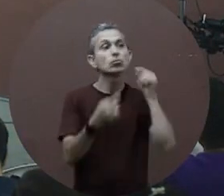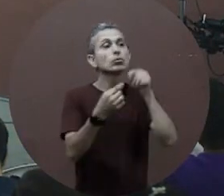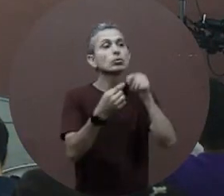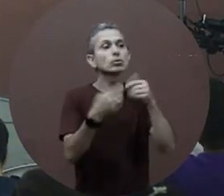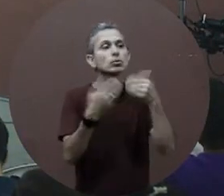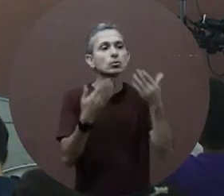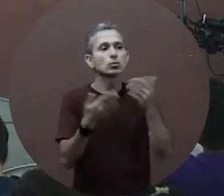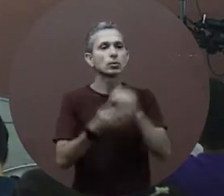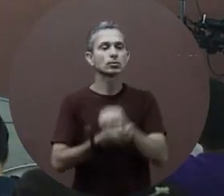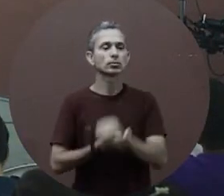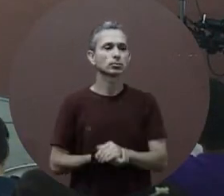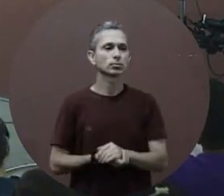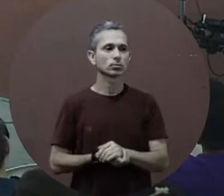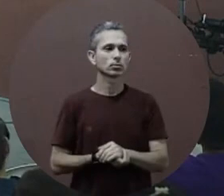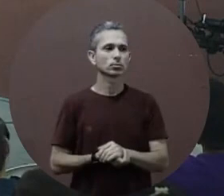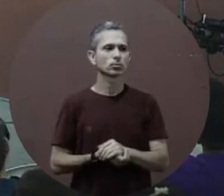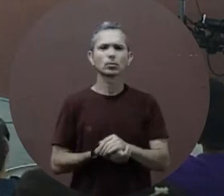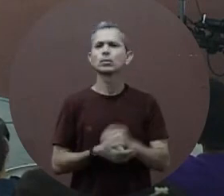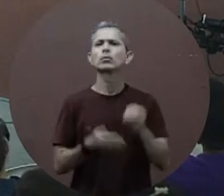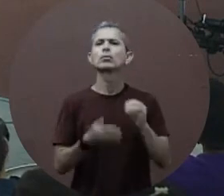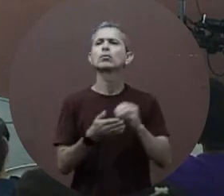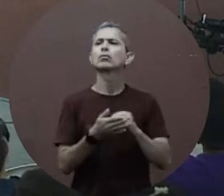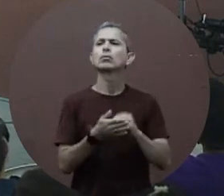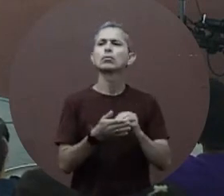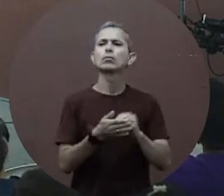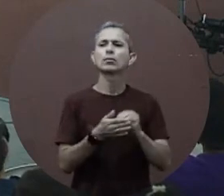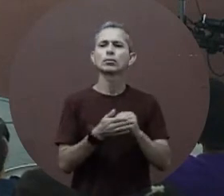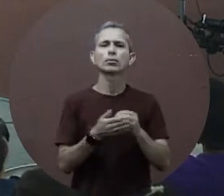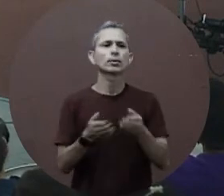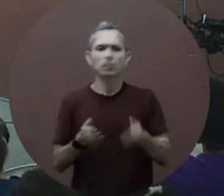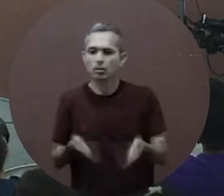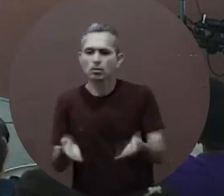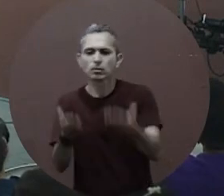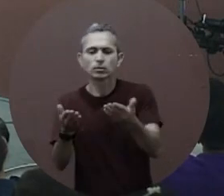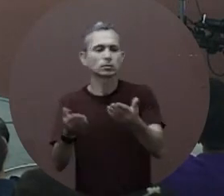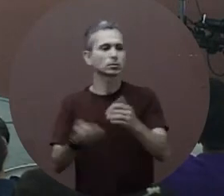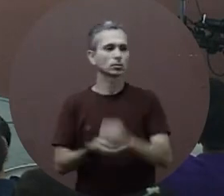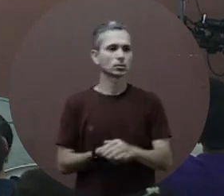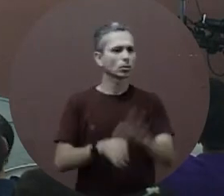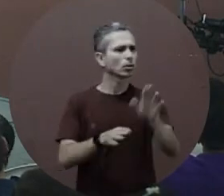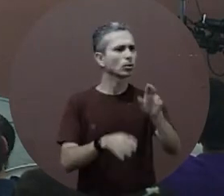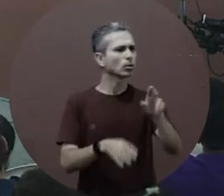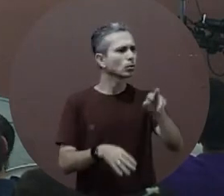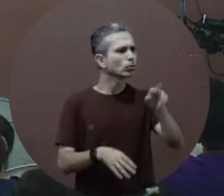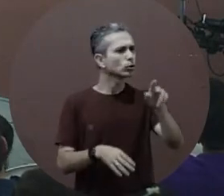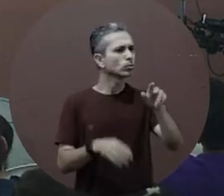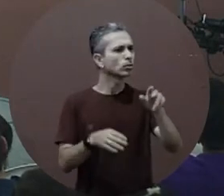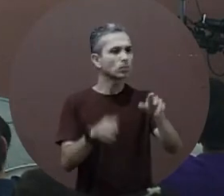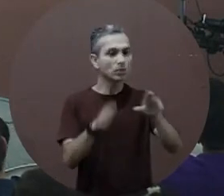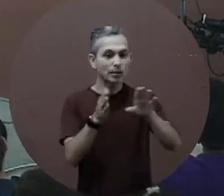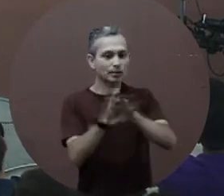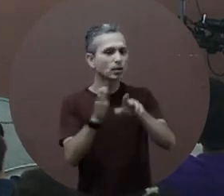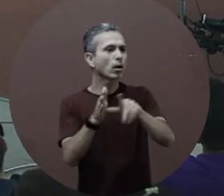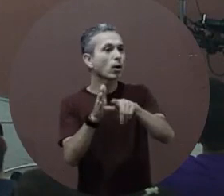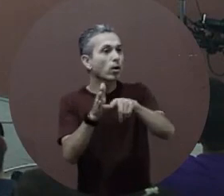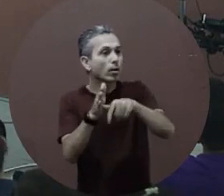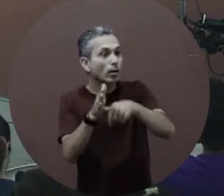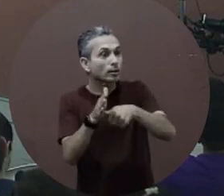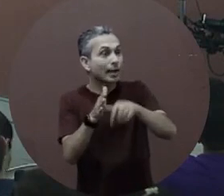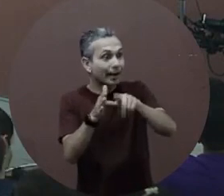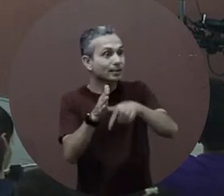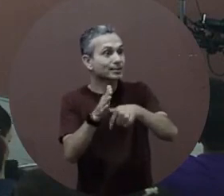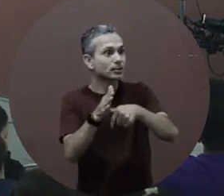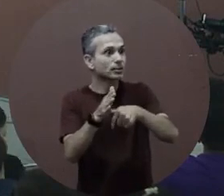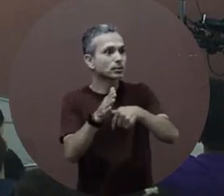Falta o quê? A admoestação? Então deixa eu mostrar para você, meus queridos atrasados, que chegam atrasados aqui na igreja. Por favor, você tem um dia inteiro para planejar a